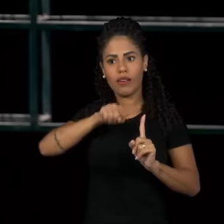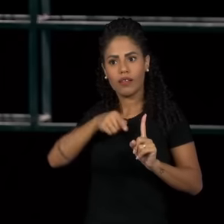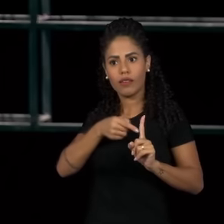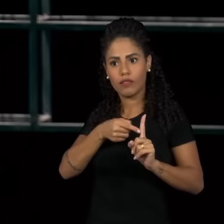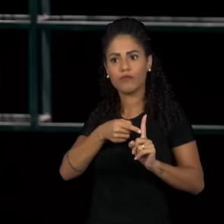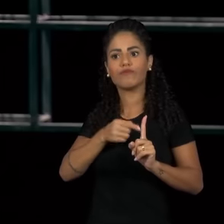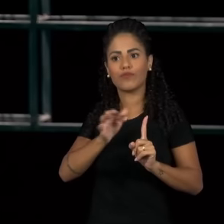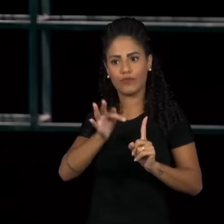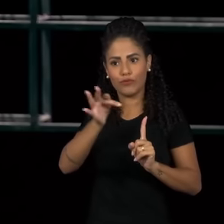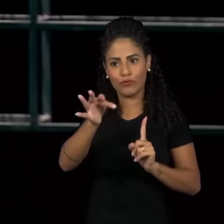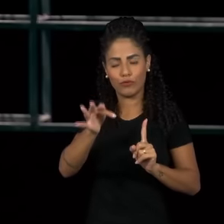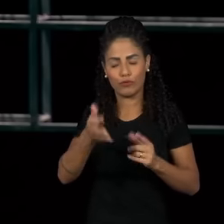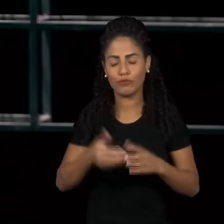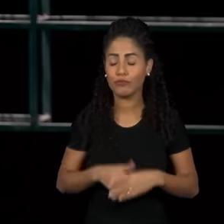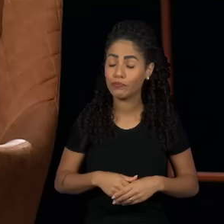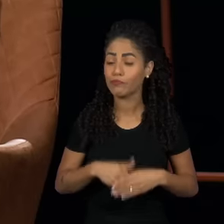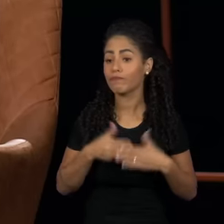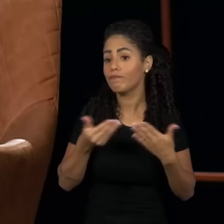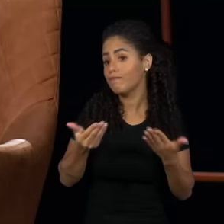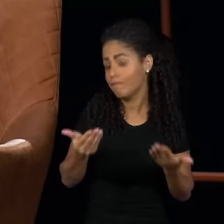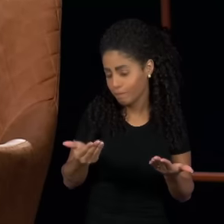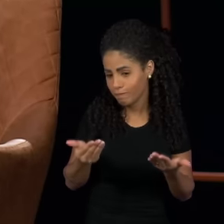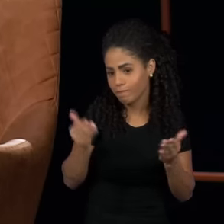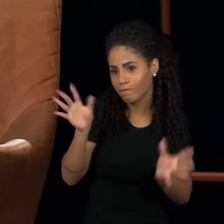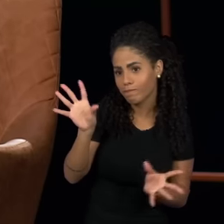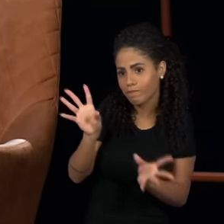pessoa. Enfim,